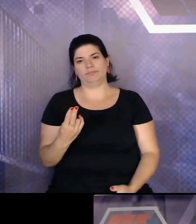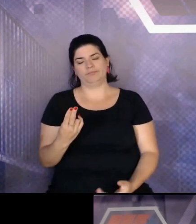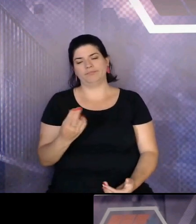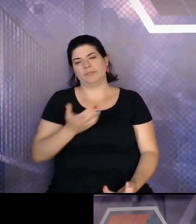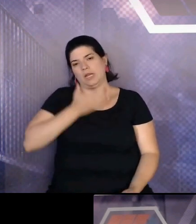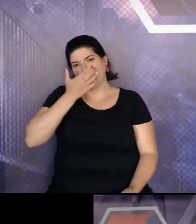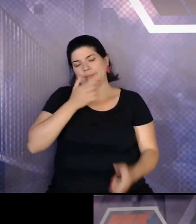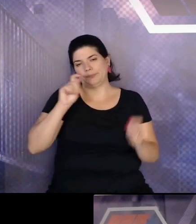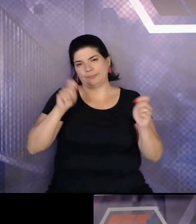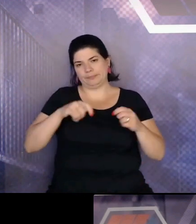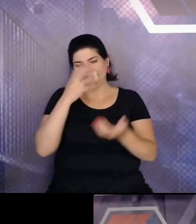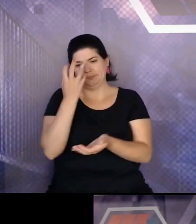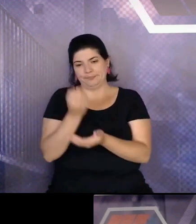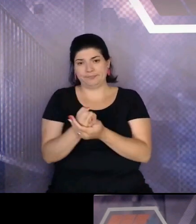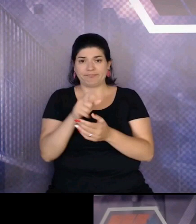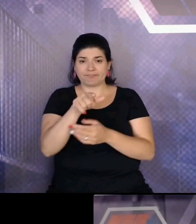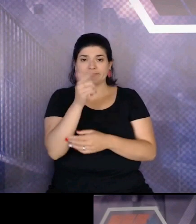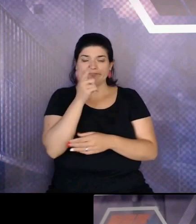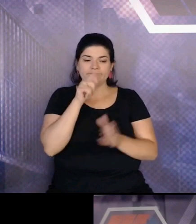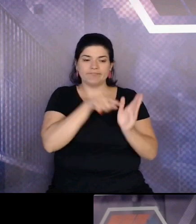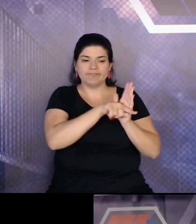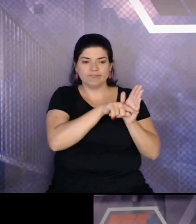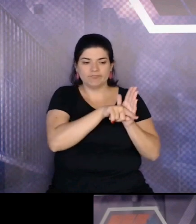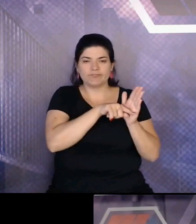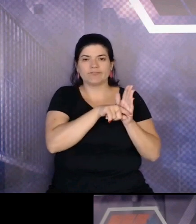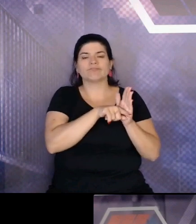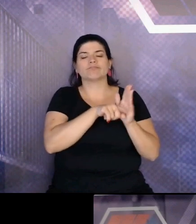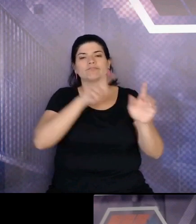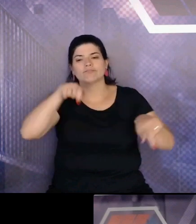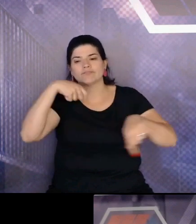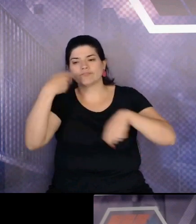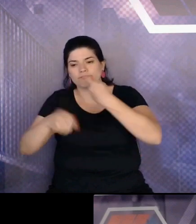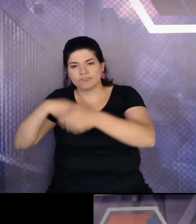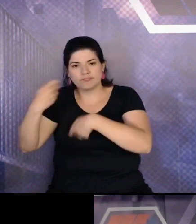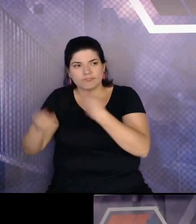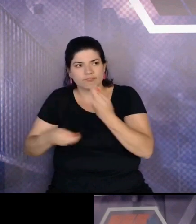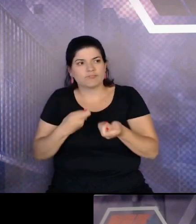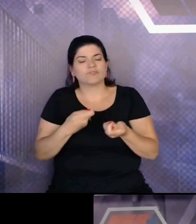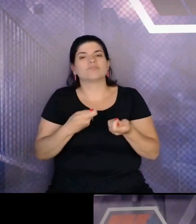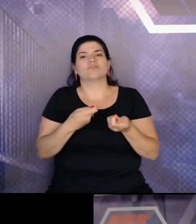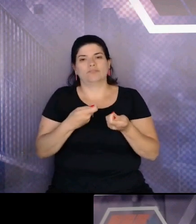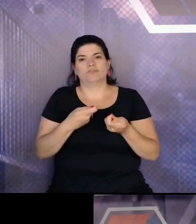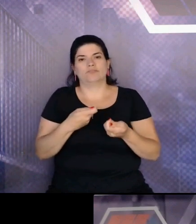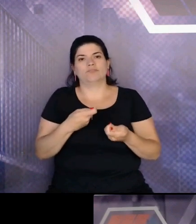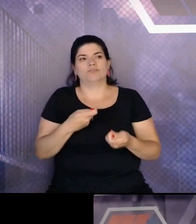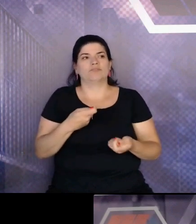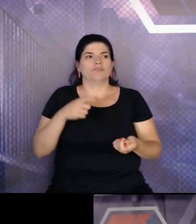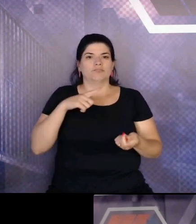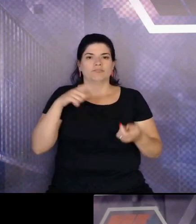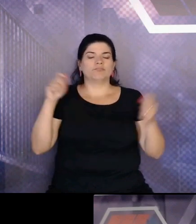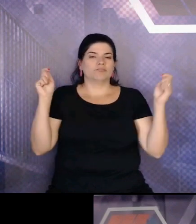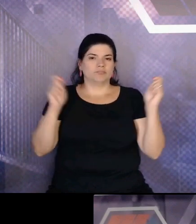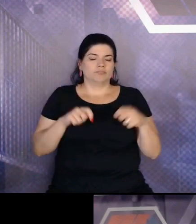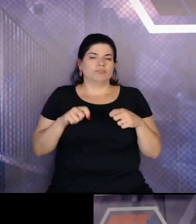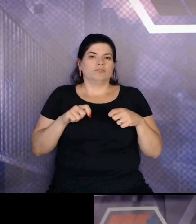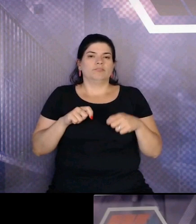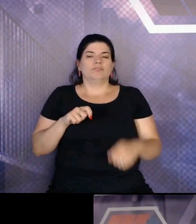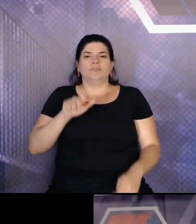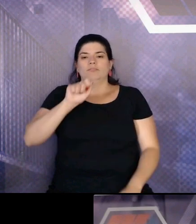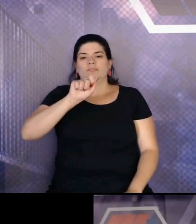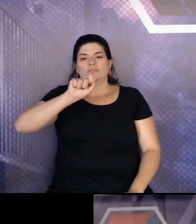pode fazer consultas, né, de sinais em ASL, né, da língua de